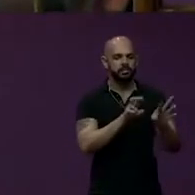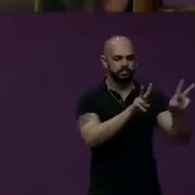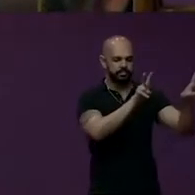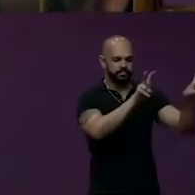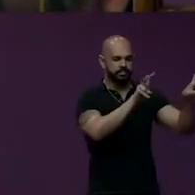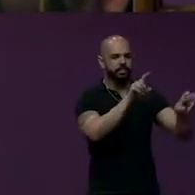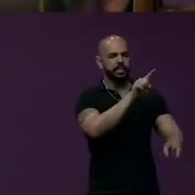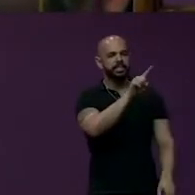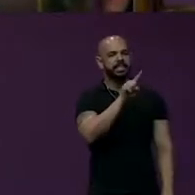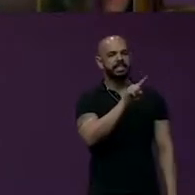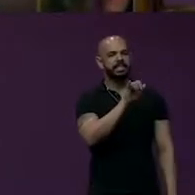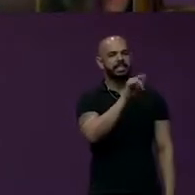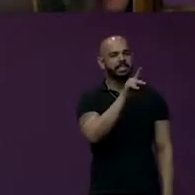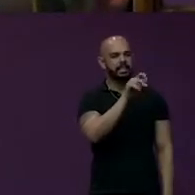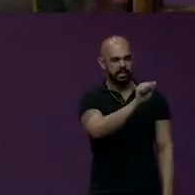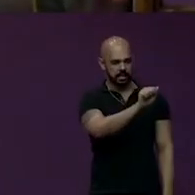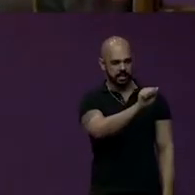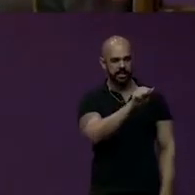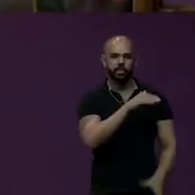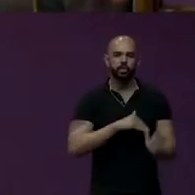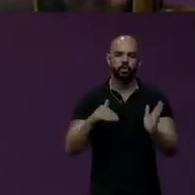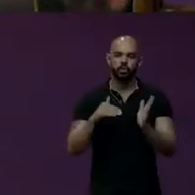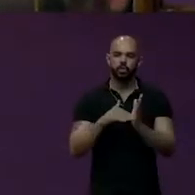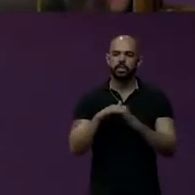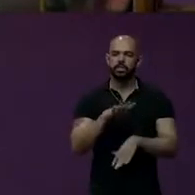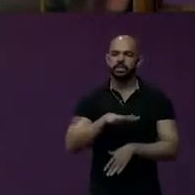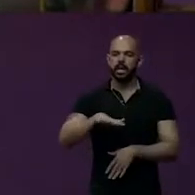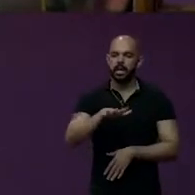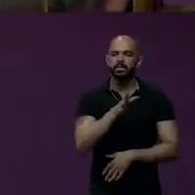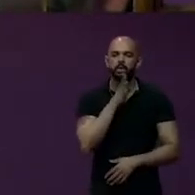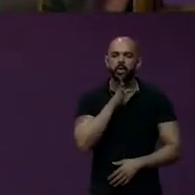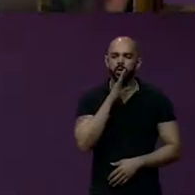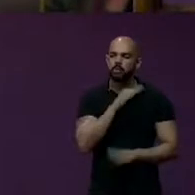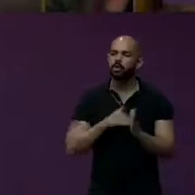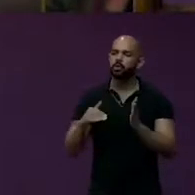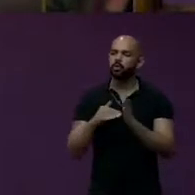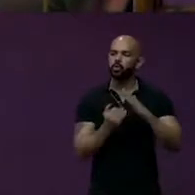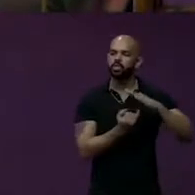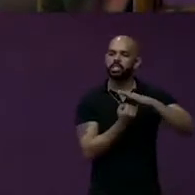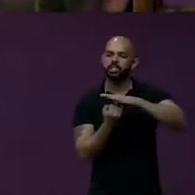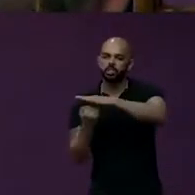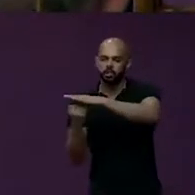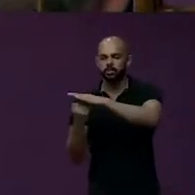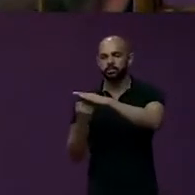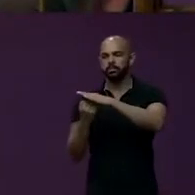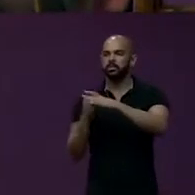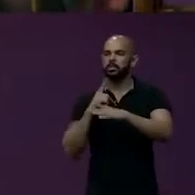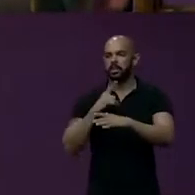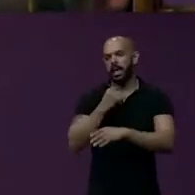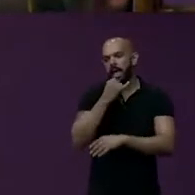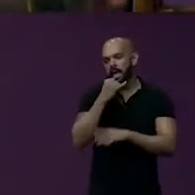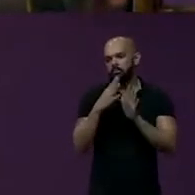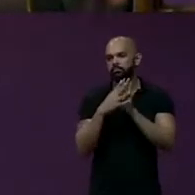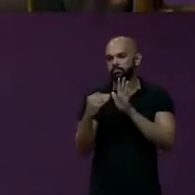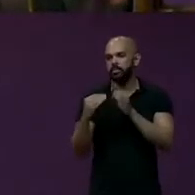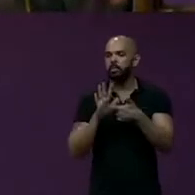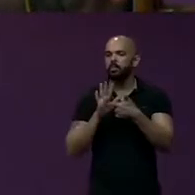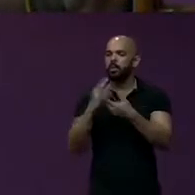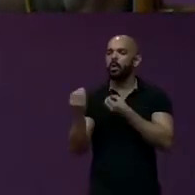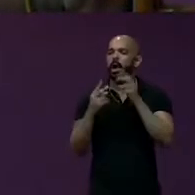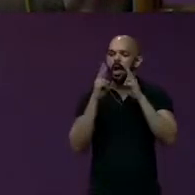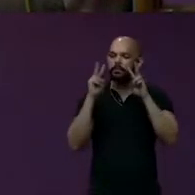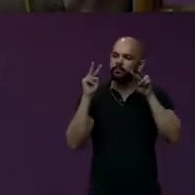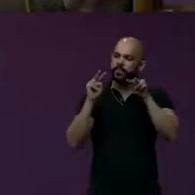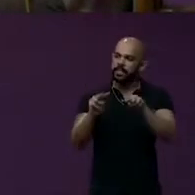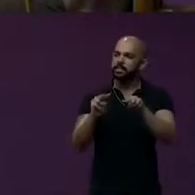prática em todas as áreas do conhecimento, em todos os nossos institutos, né? Acho que isso exemplifica um pouco essa visão